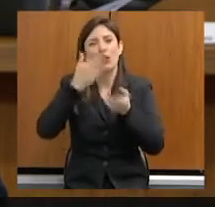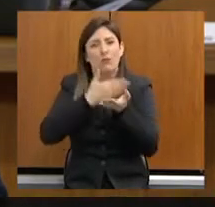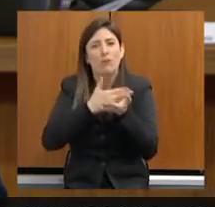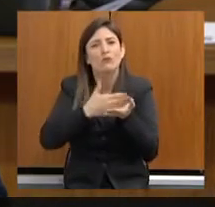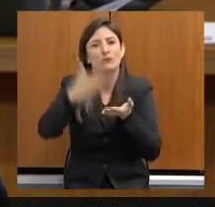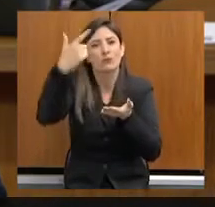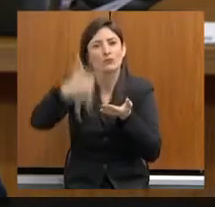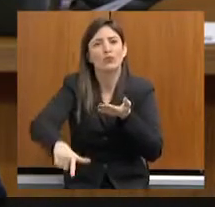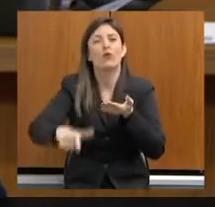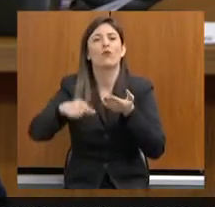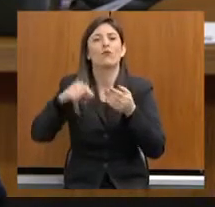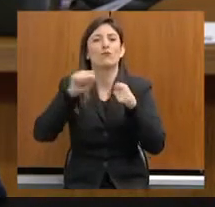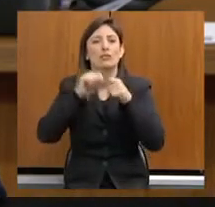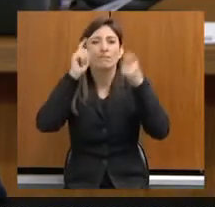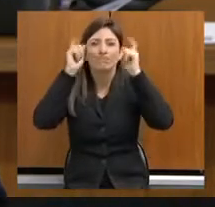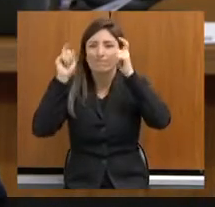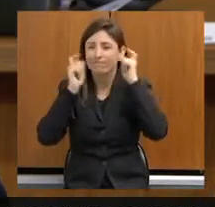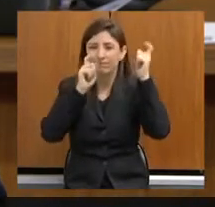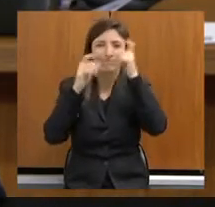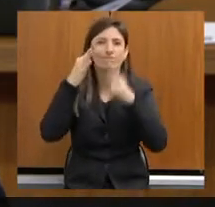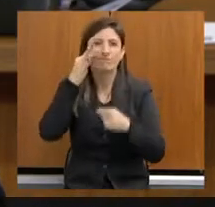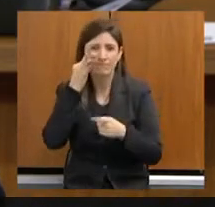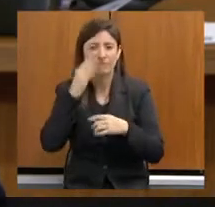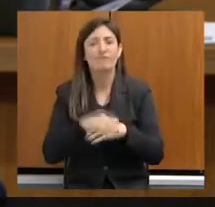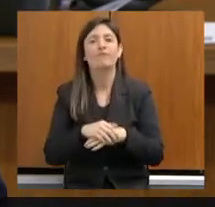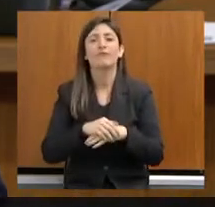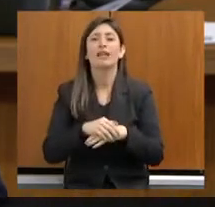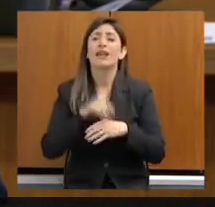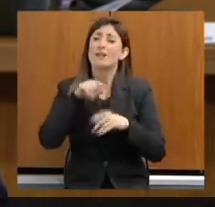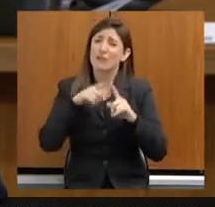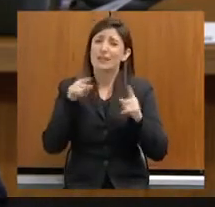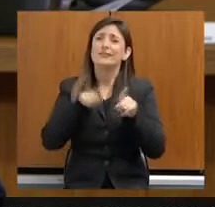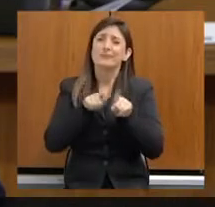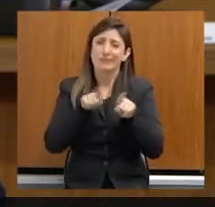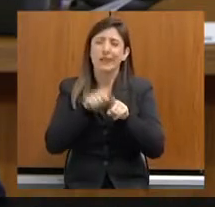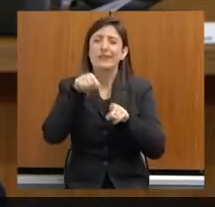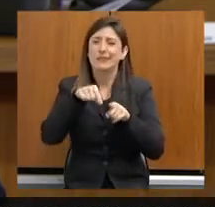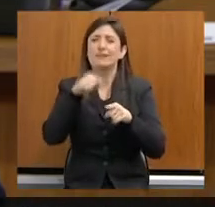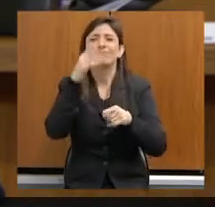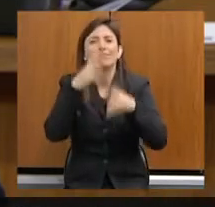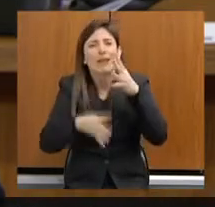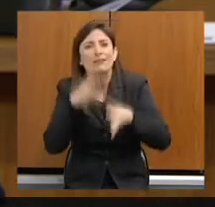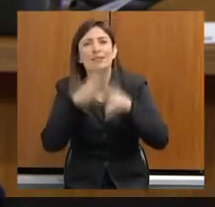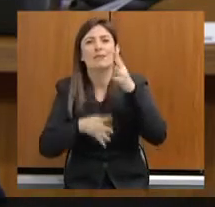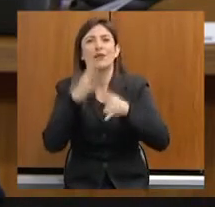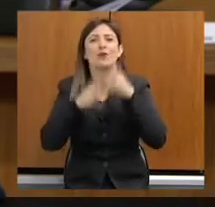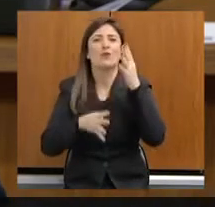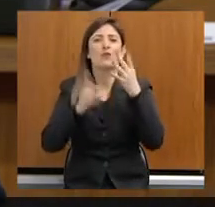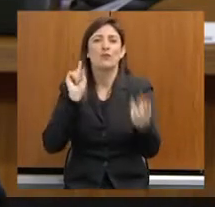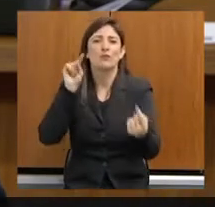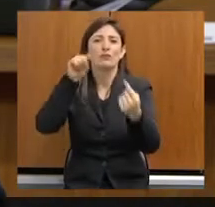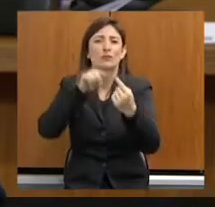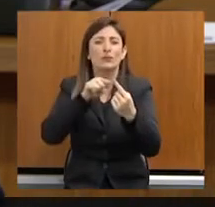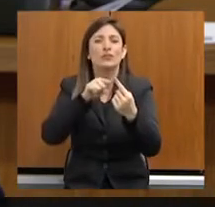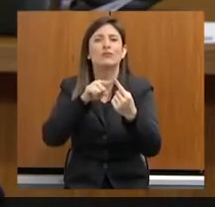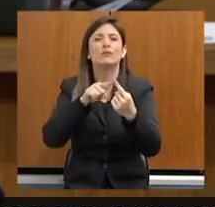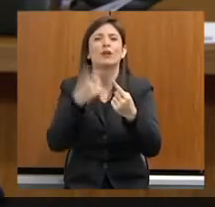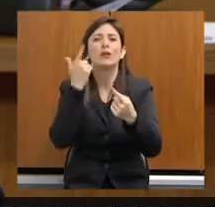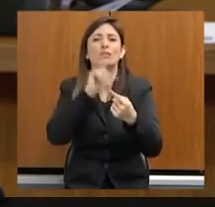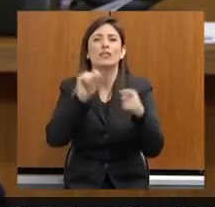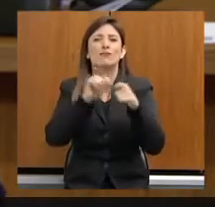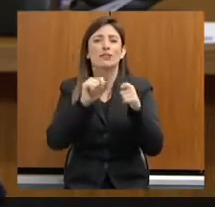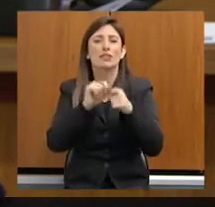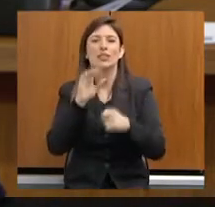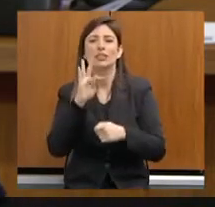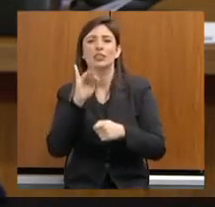isso complicou um pouco Inclusive a nossa meta também no ano passado de entrega de títulos e sem a gente já